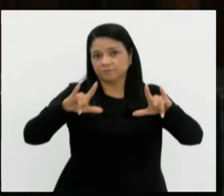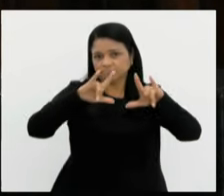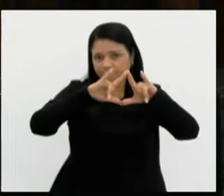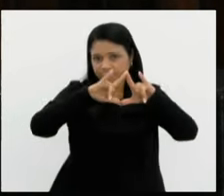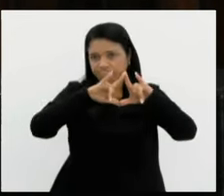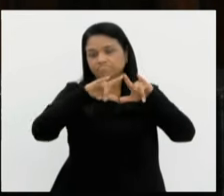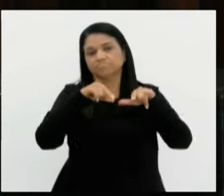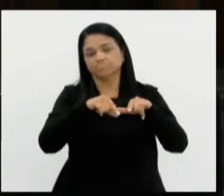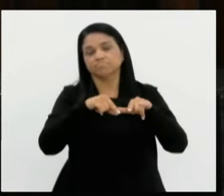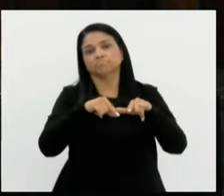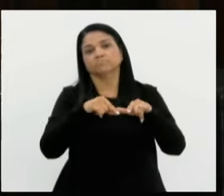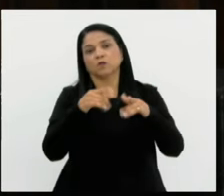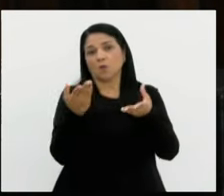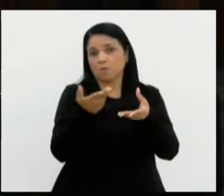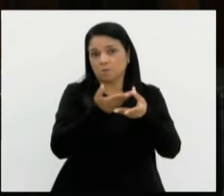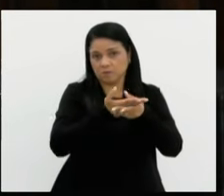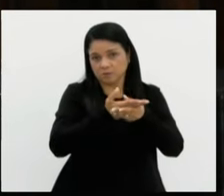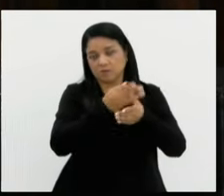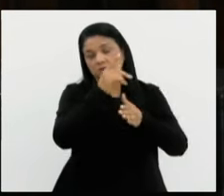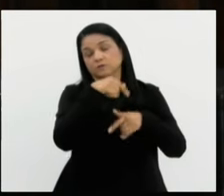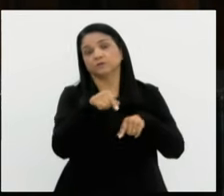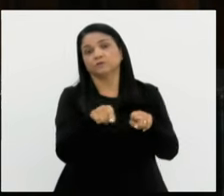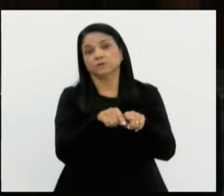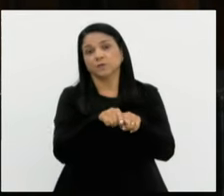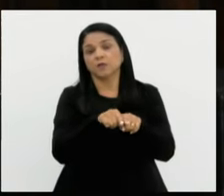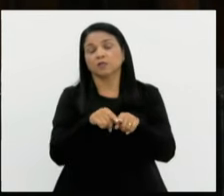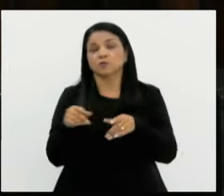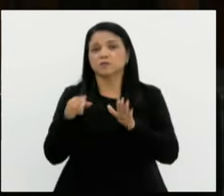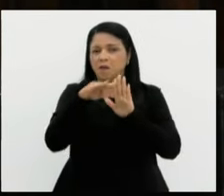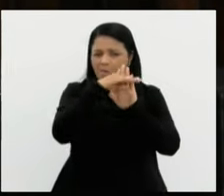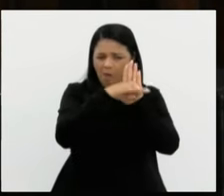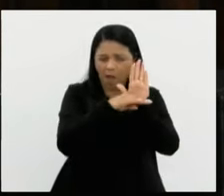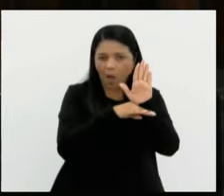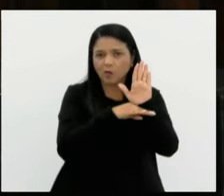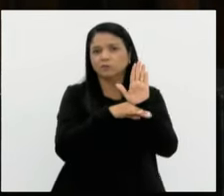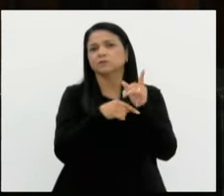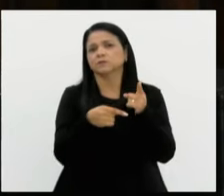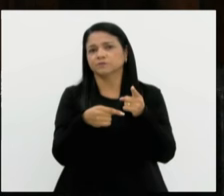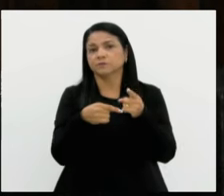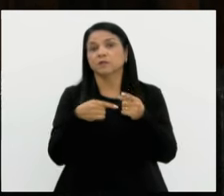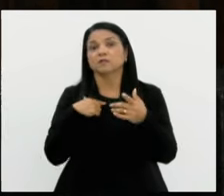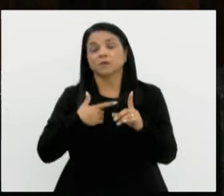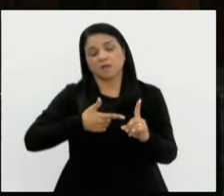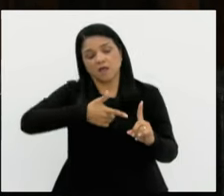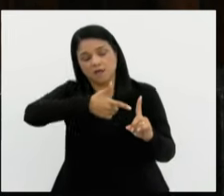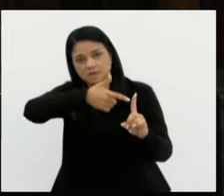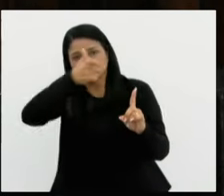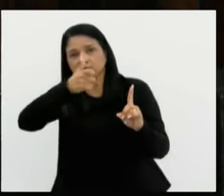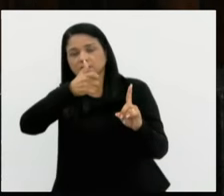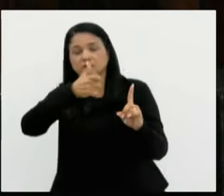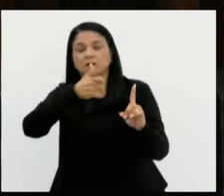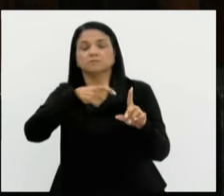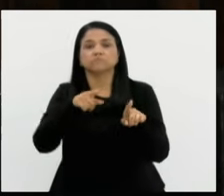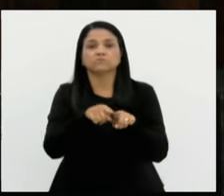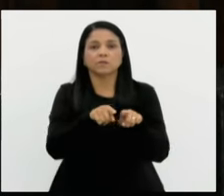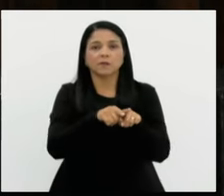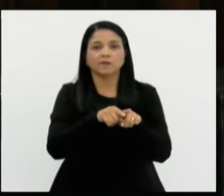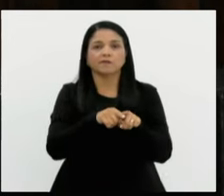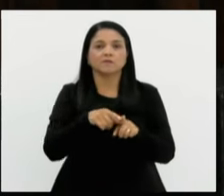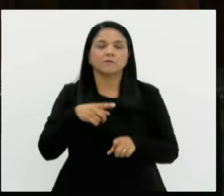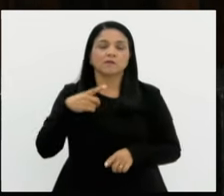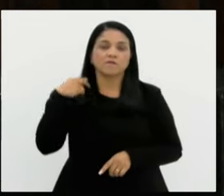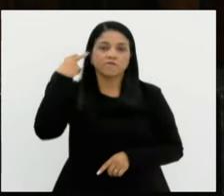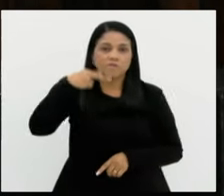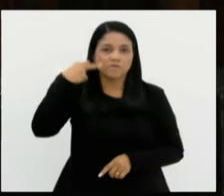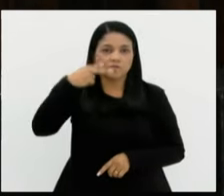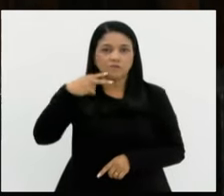com legitimidade. Ato contínuo, a gente tem o assassinato da vereadora Marielle Franco, que